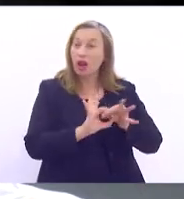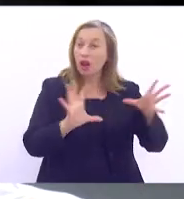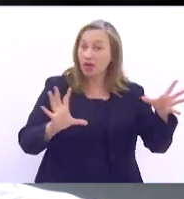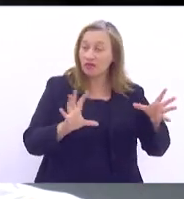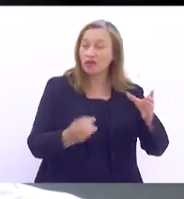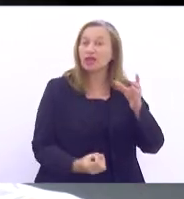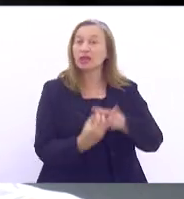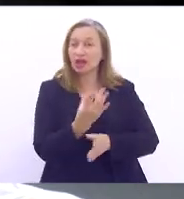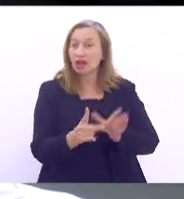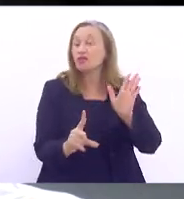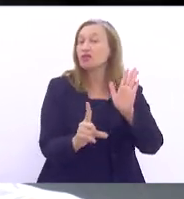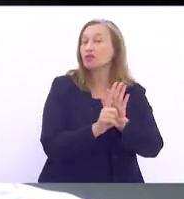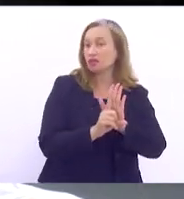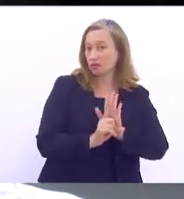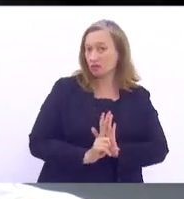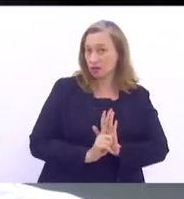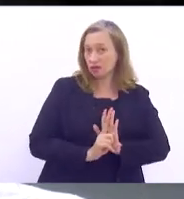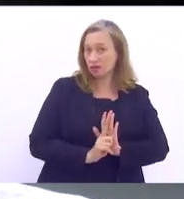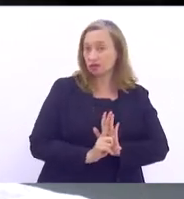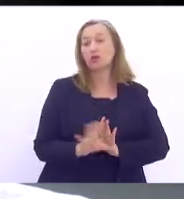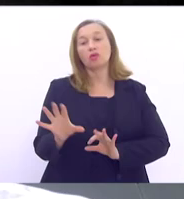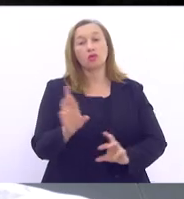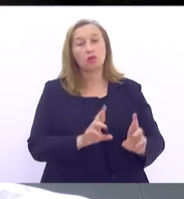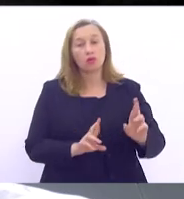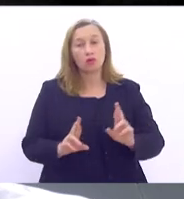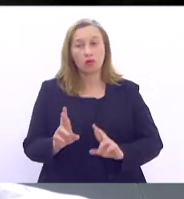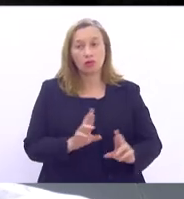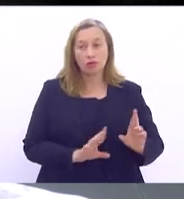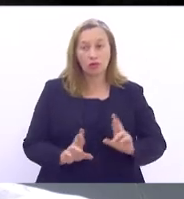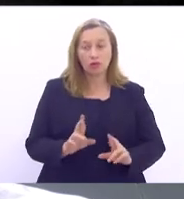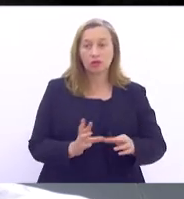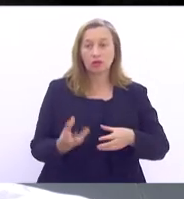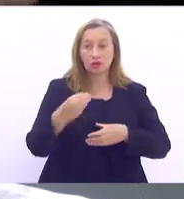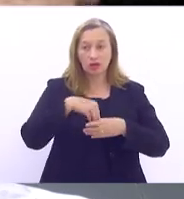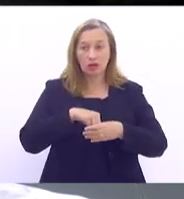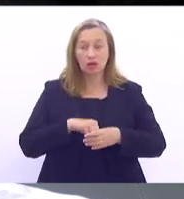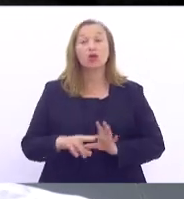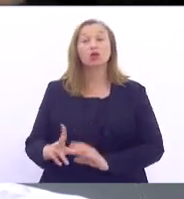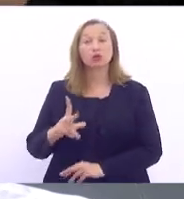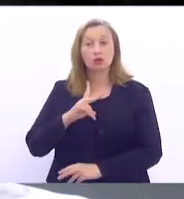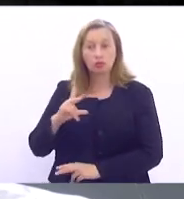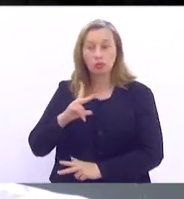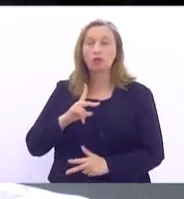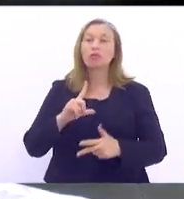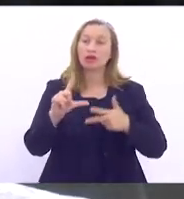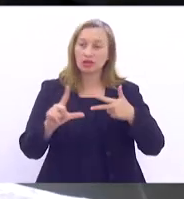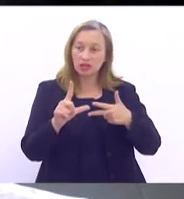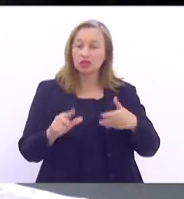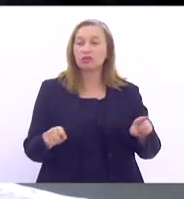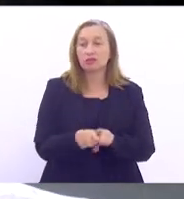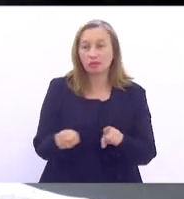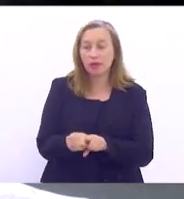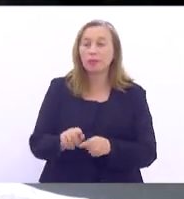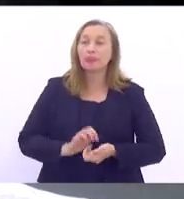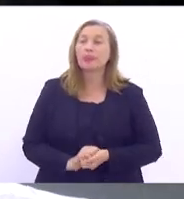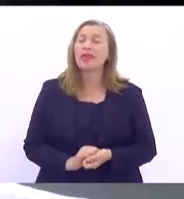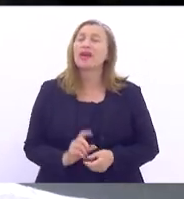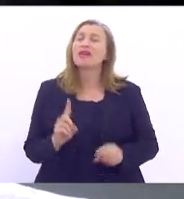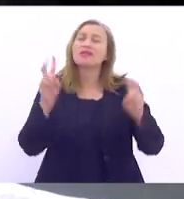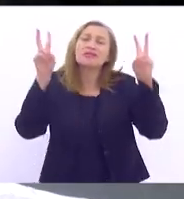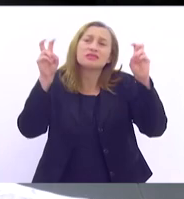legislarem sobre a sua organização interna. E do próprio Legislativo, né? E do próprio Legislativo também. Esta